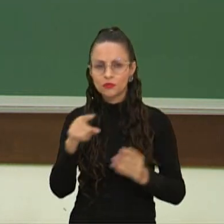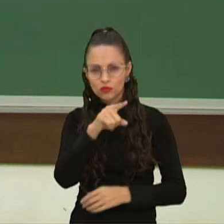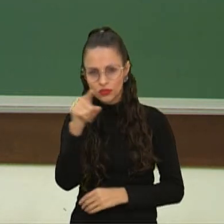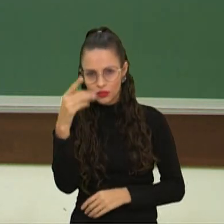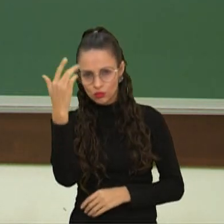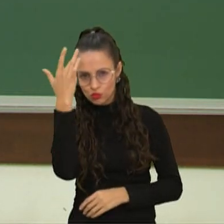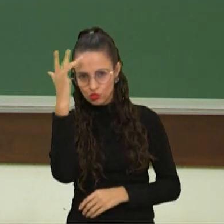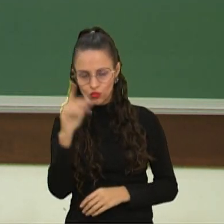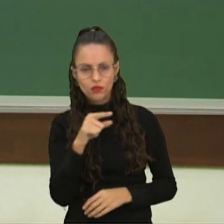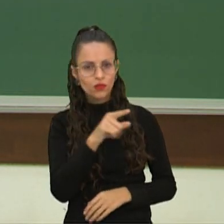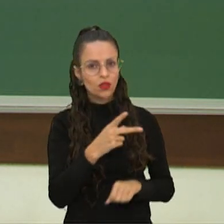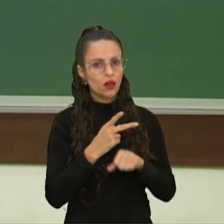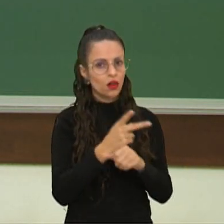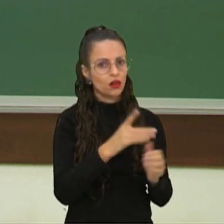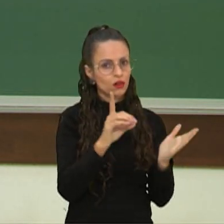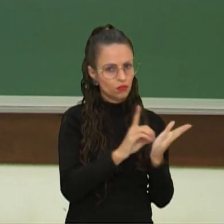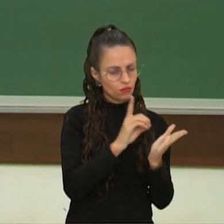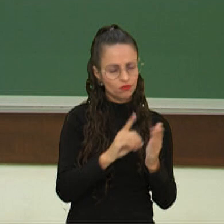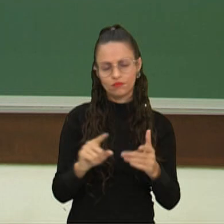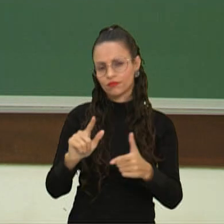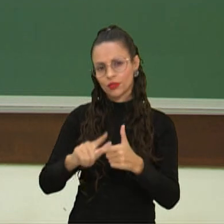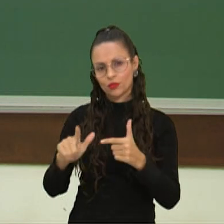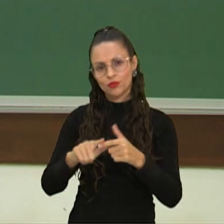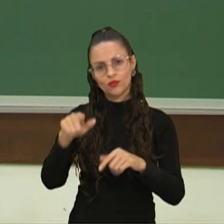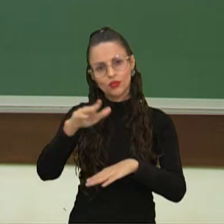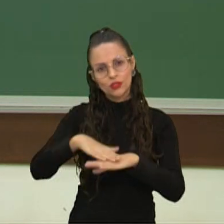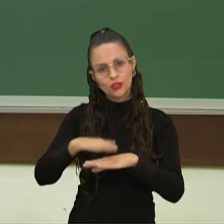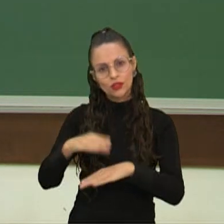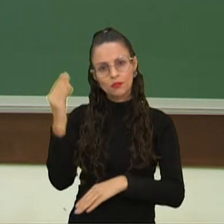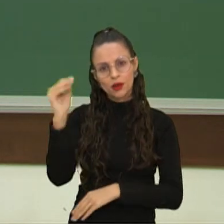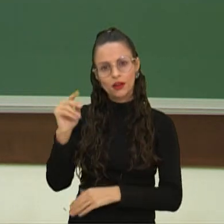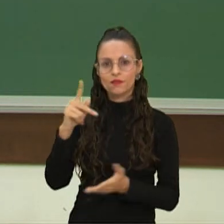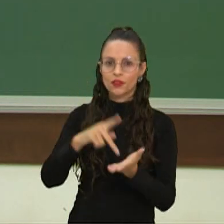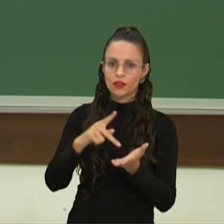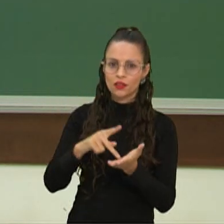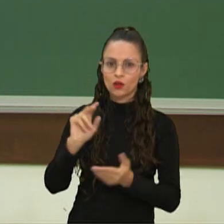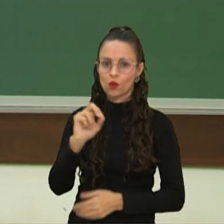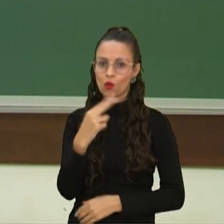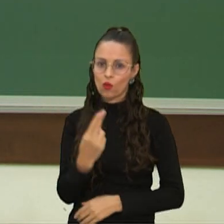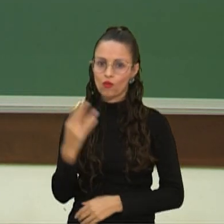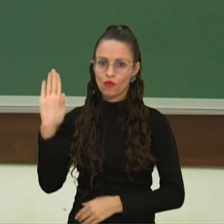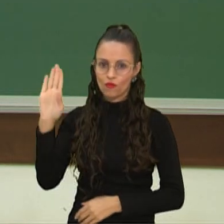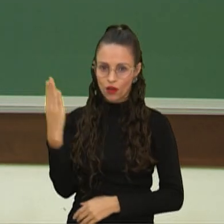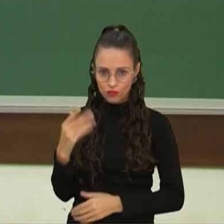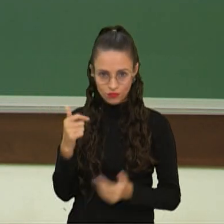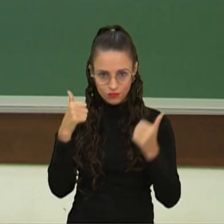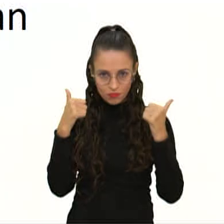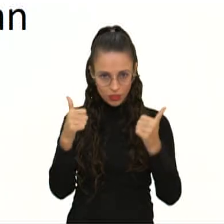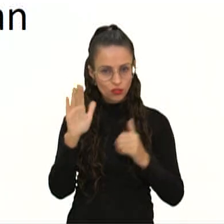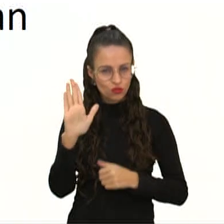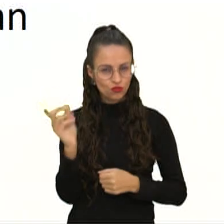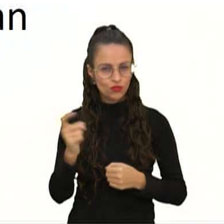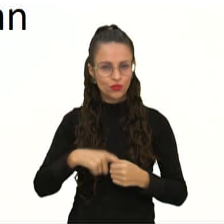você vai ter um dicionário rapidinho, não tem problema, e marque aí um true or false, um verdadeiro ou falso. Beleza? Já já a gente volta.